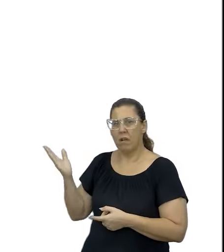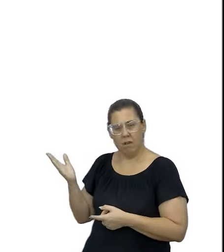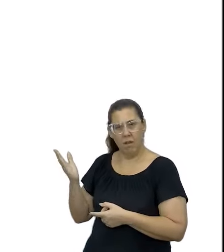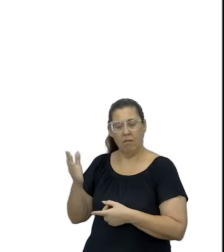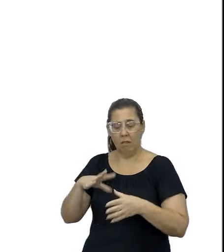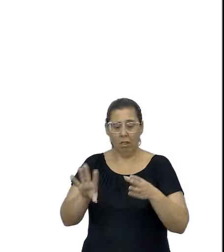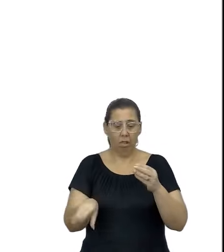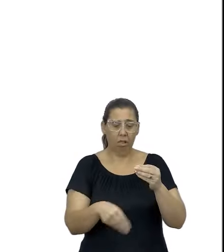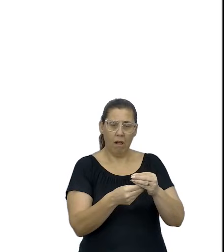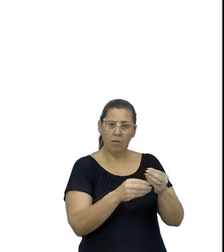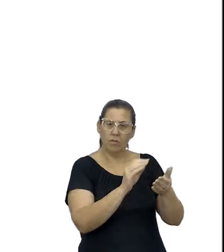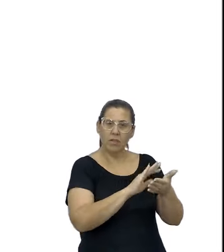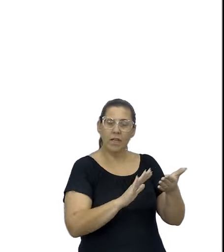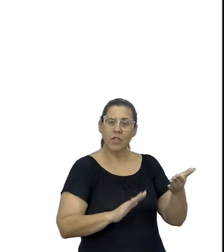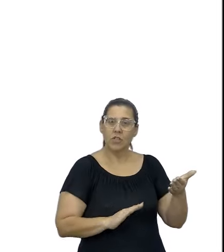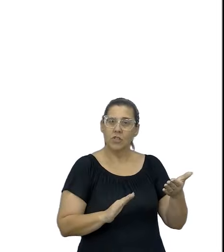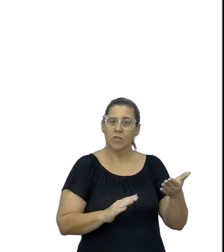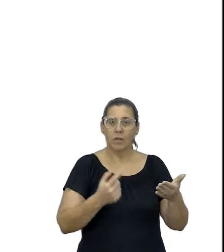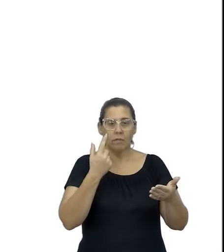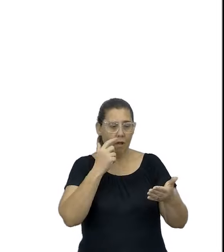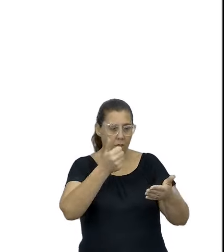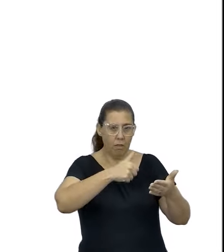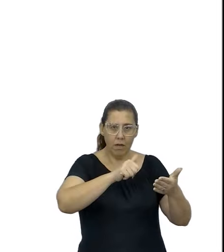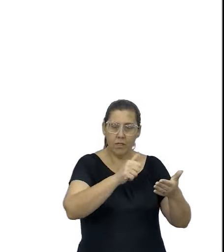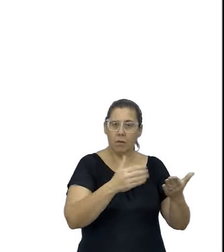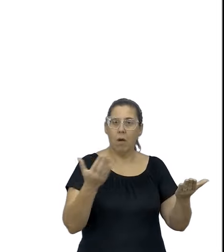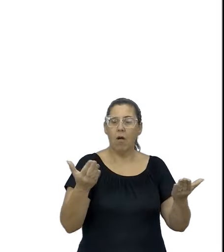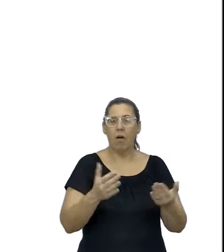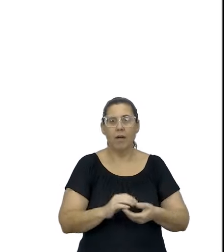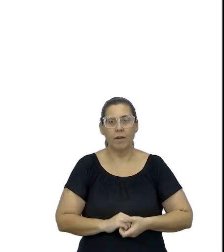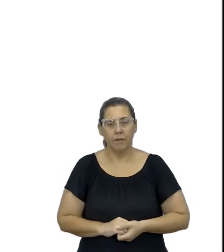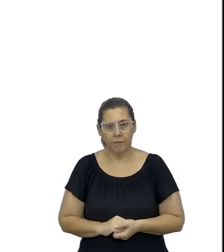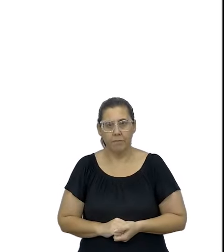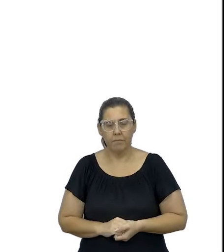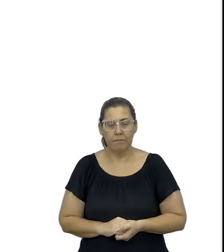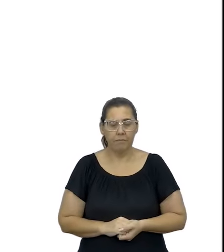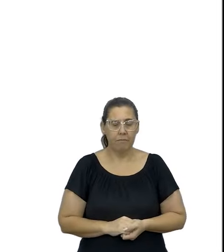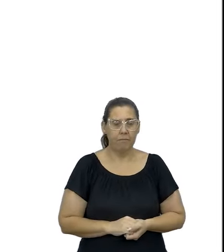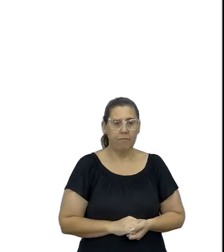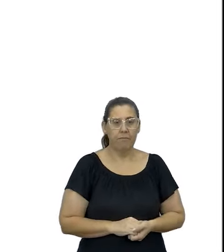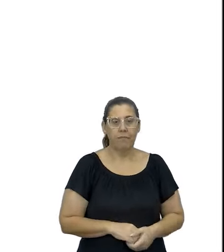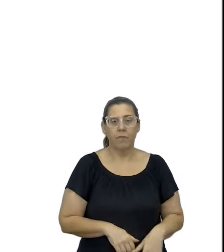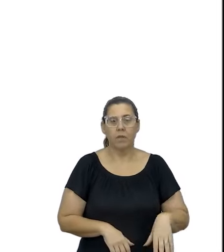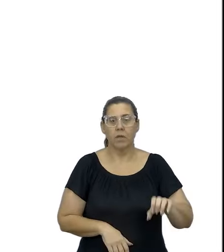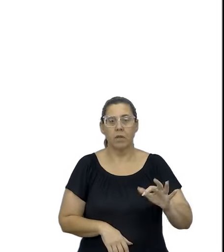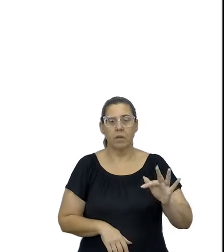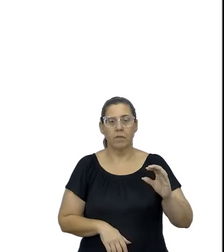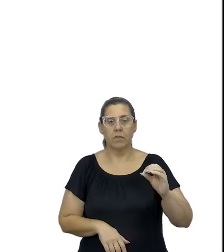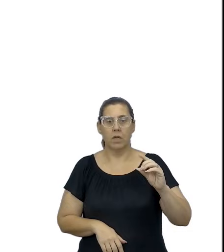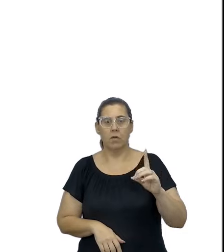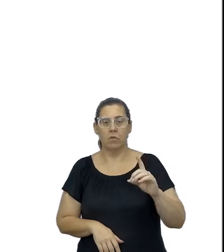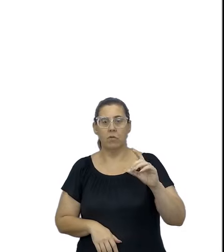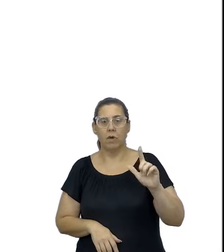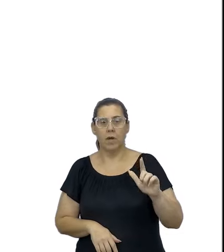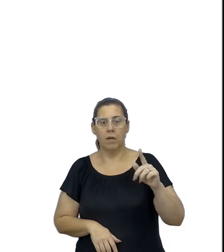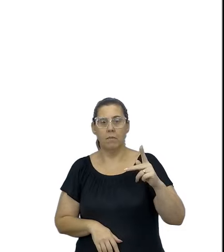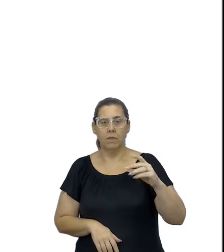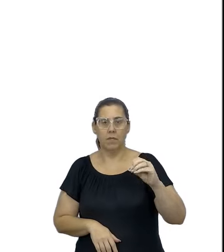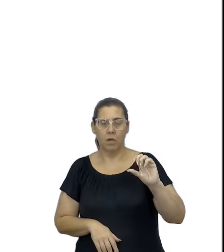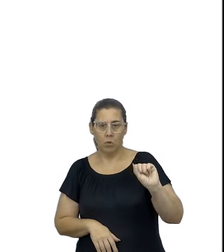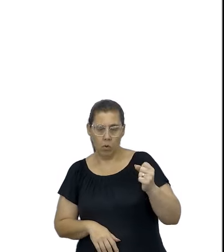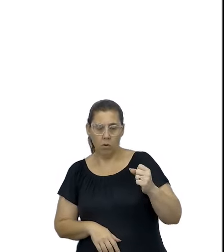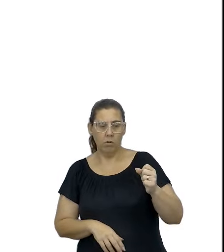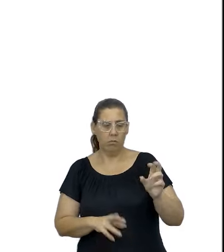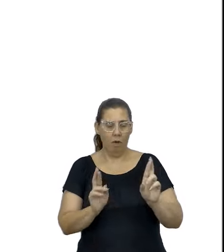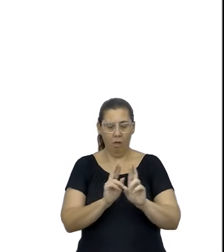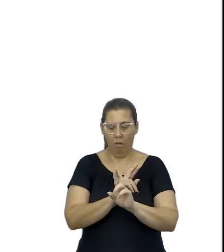na atividade que a gente acabou de analisar. A habilidade EF0108, relacionar